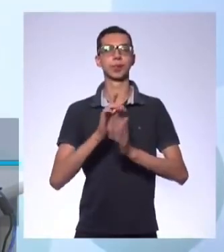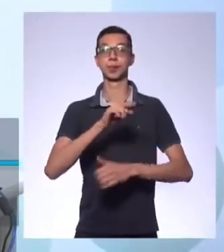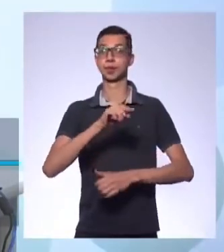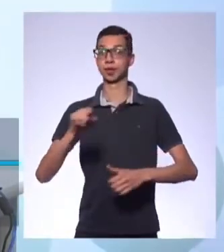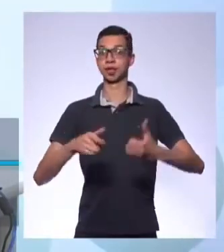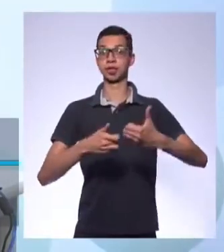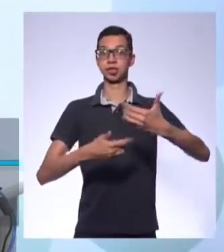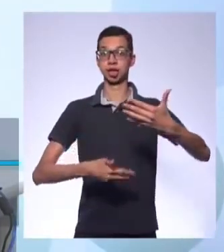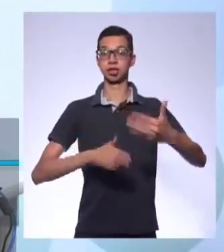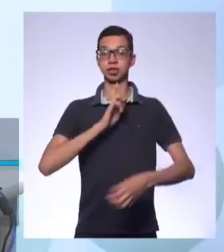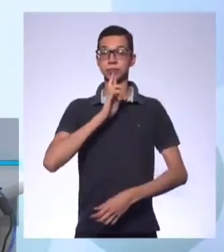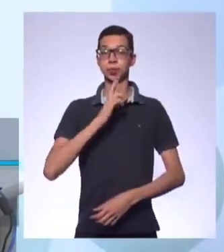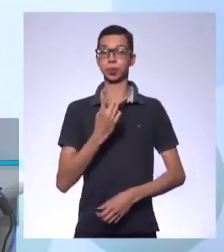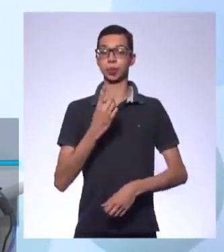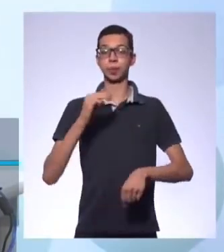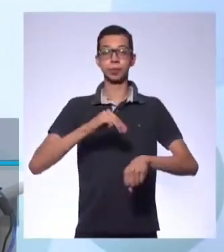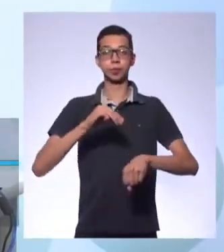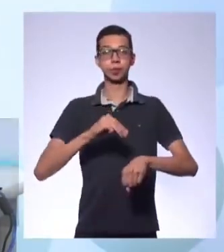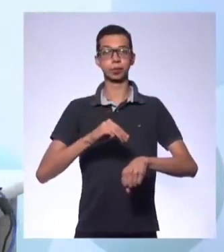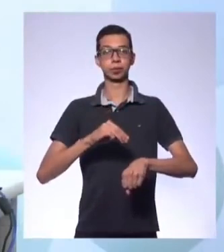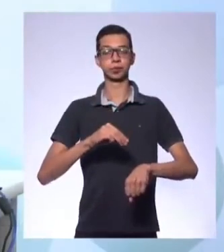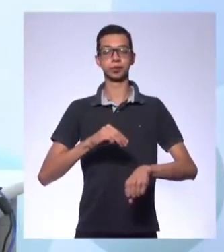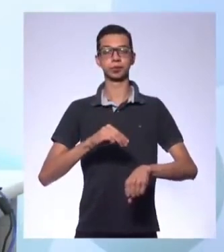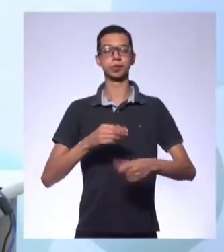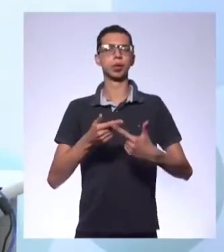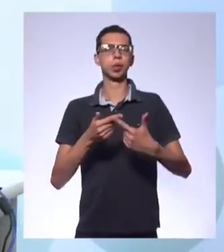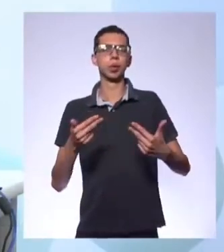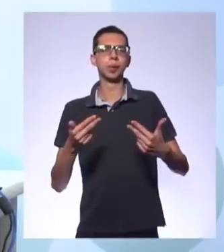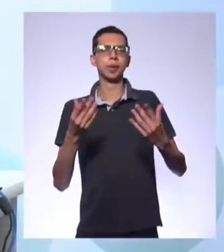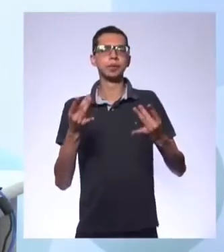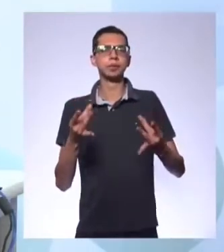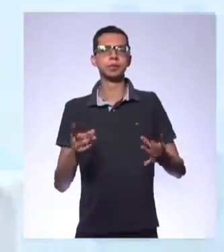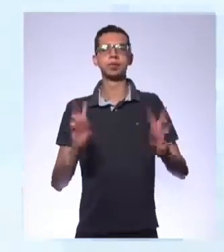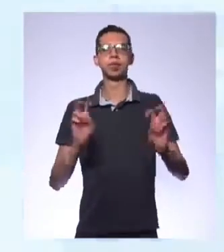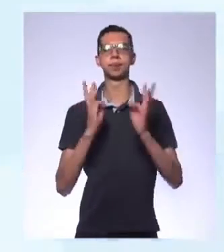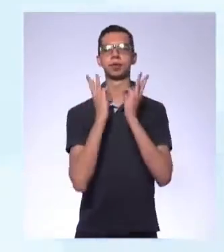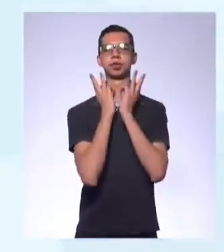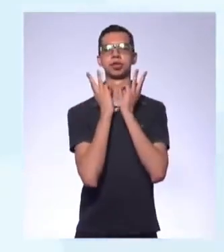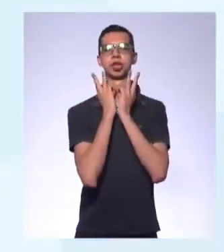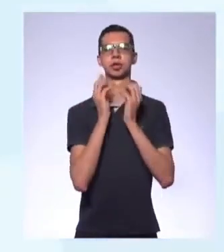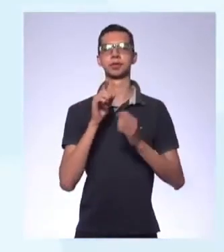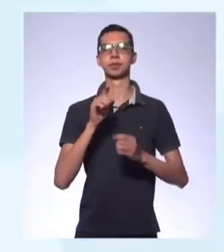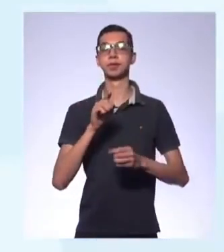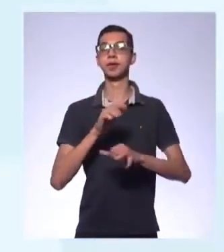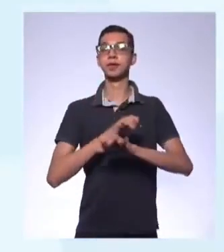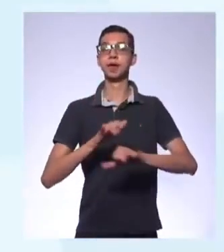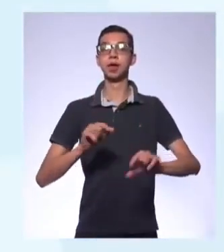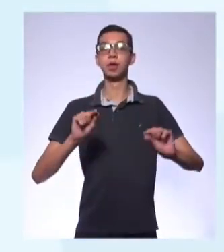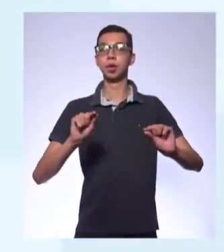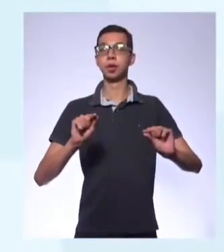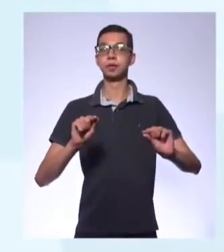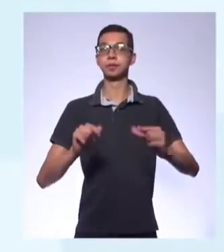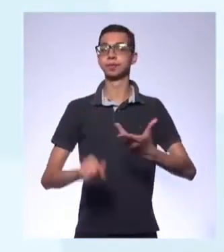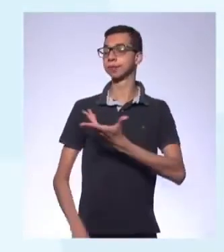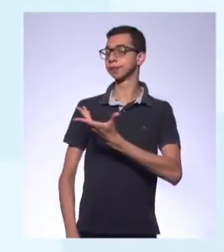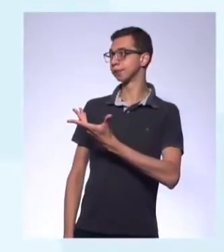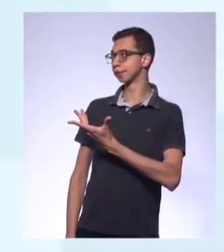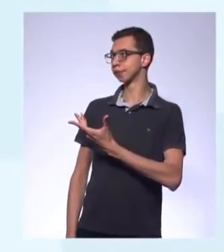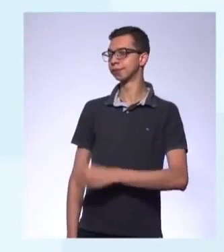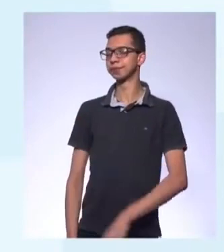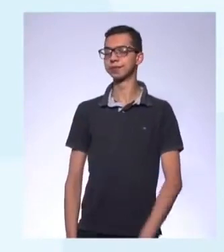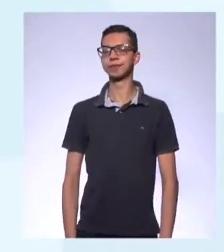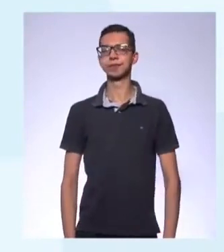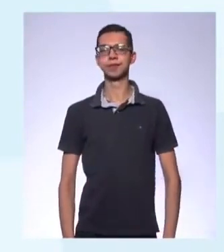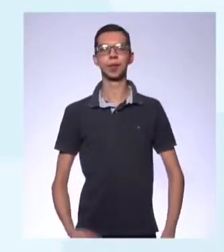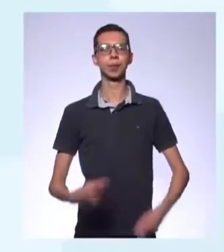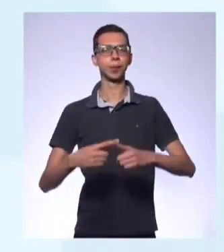chat, um minutinho só, alguma coisa sobre Shakespeare. O que vocês têm para falar para nós sobre Shakespeare? Porque depois a gente tem alguma